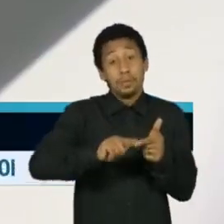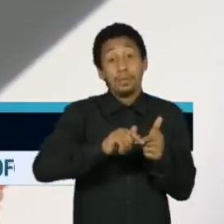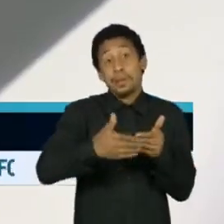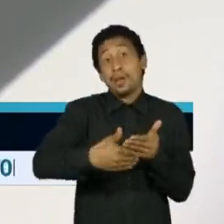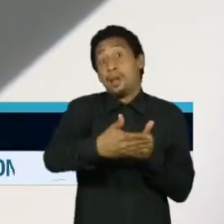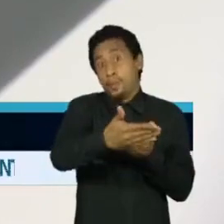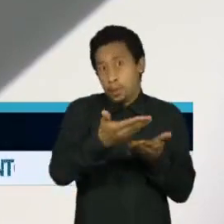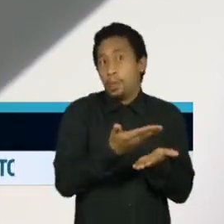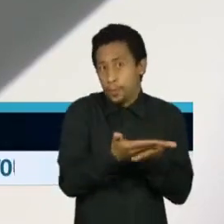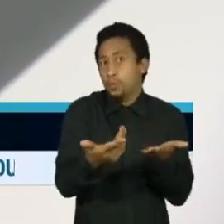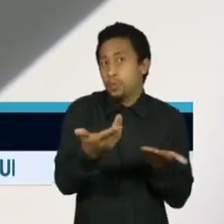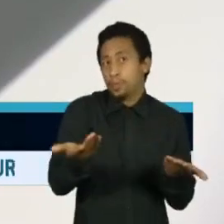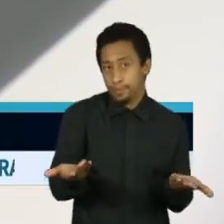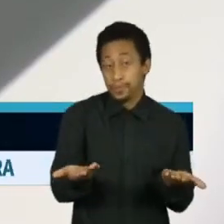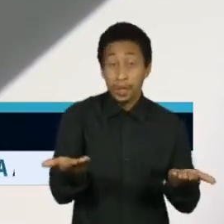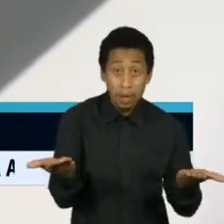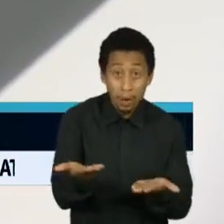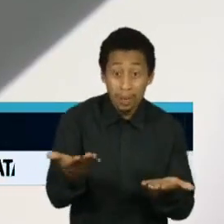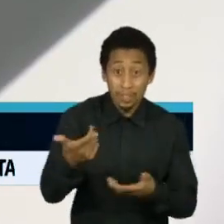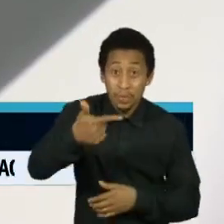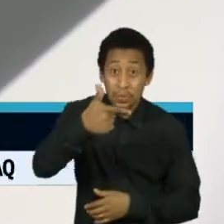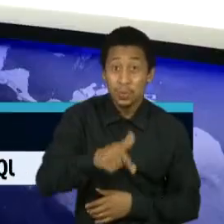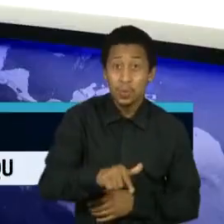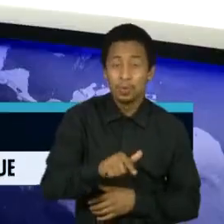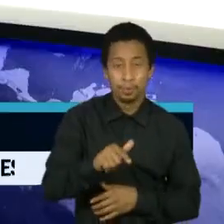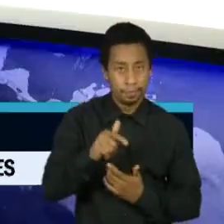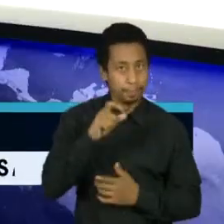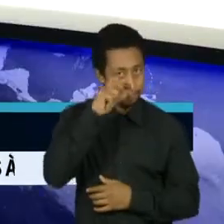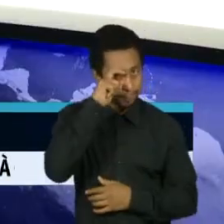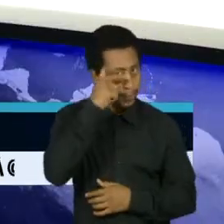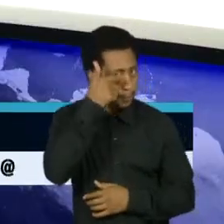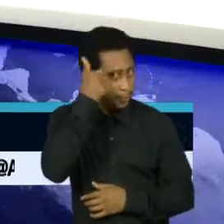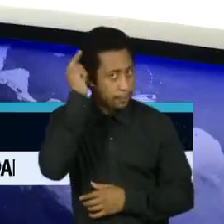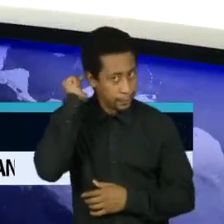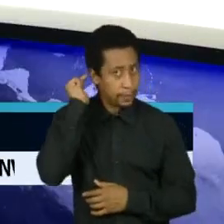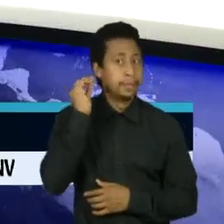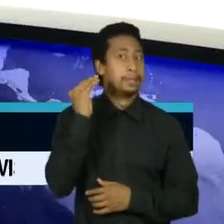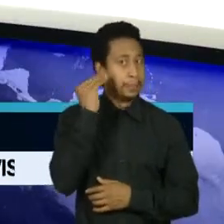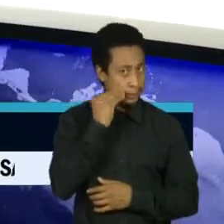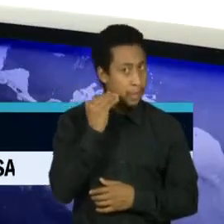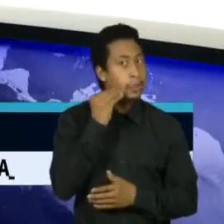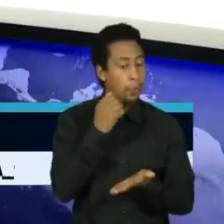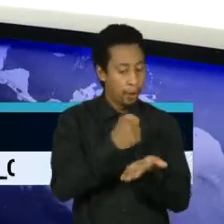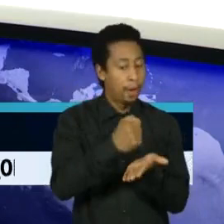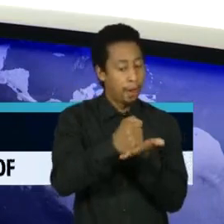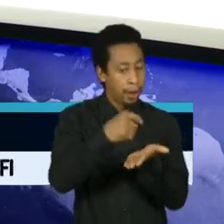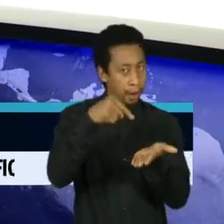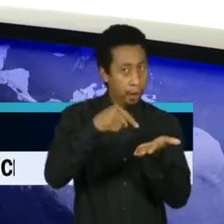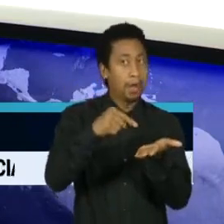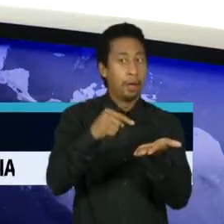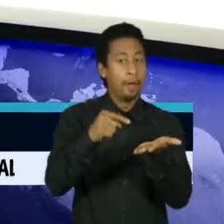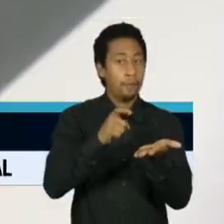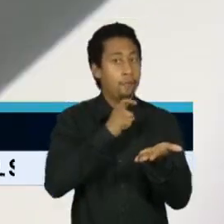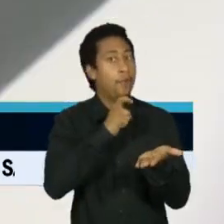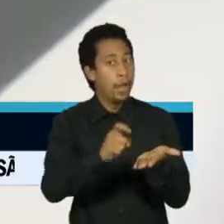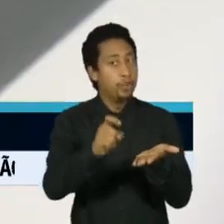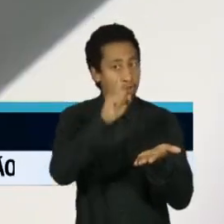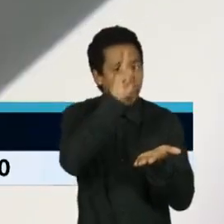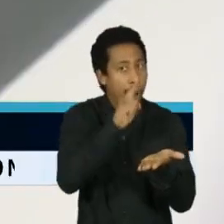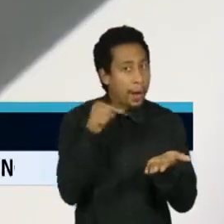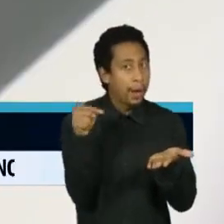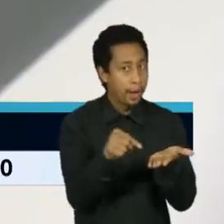de novo, vem isso que a gente tem que lembrar, que o ministro Paulo Guedes já tinha tentado emplacar o tal da carteira verde e amarela, etc., que, no final das contas, também